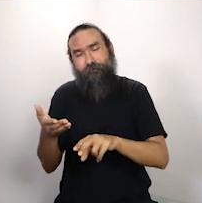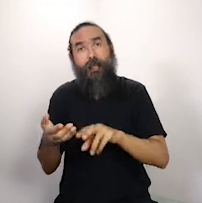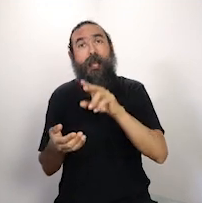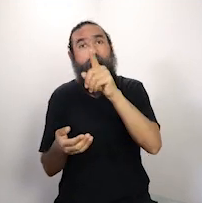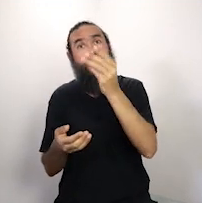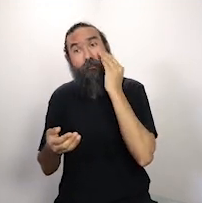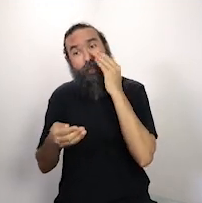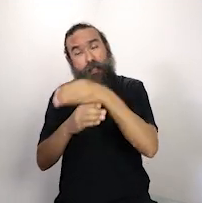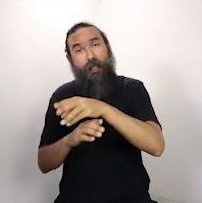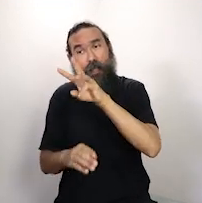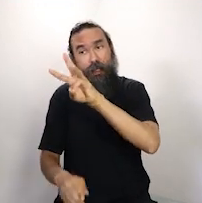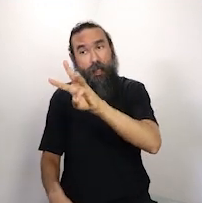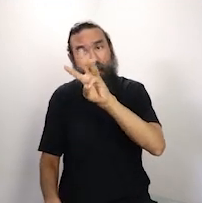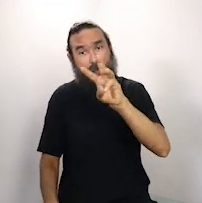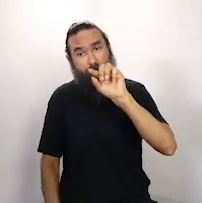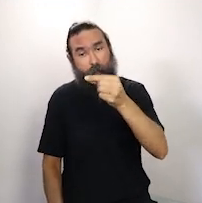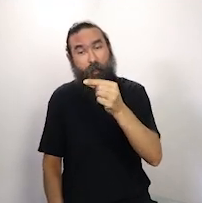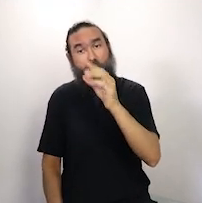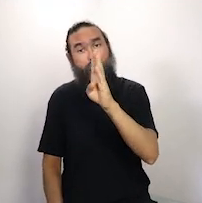lá,